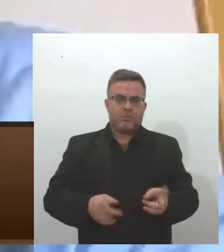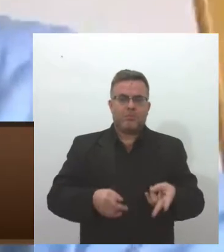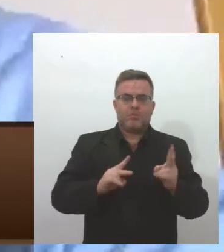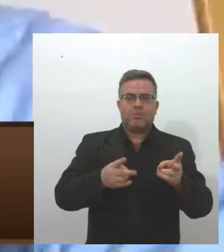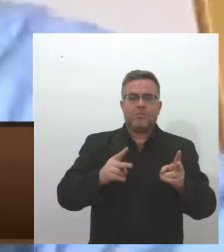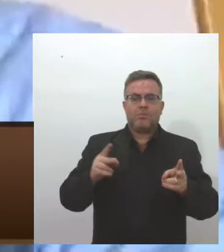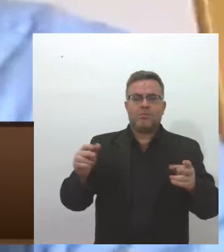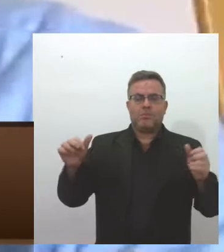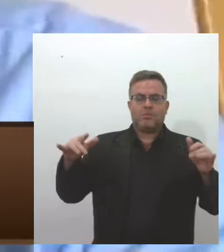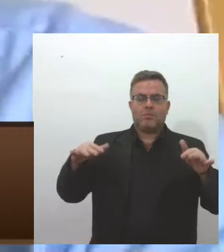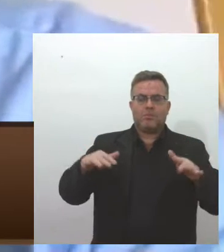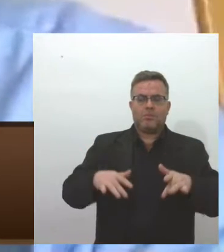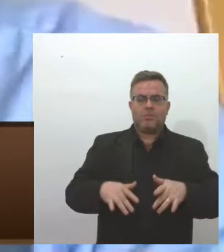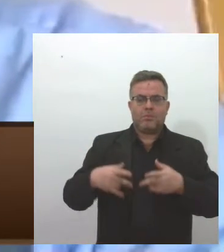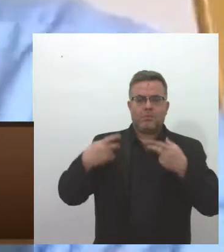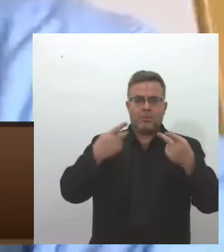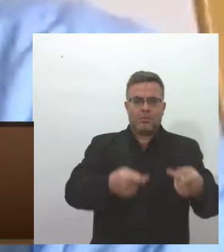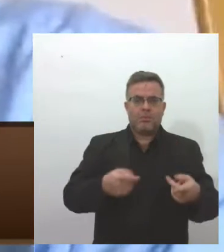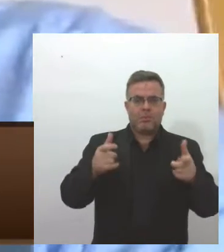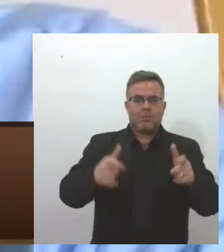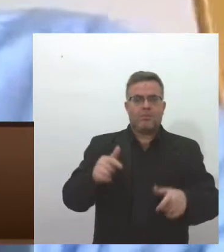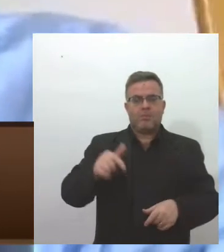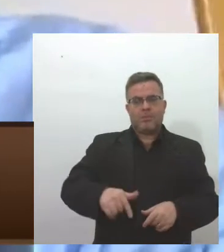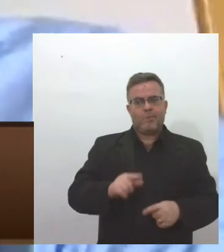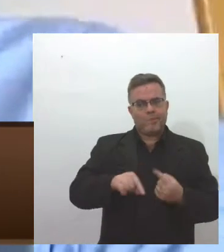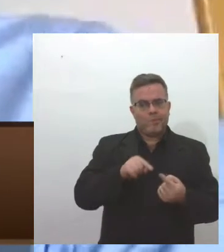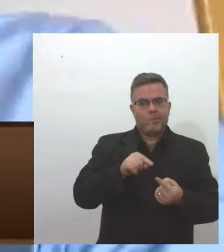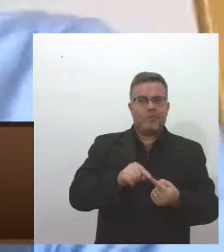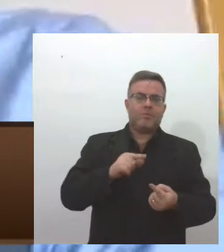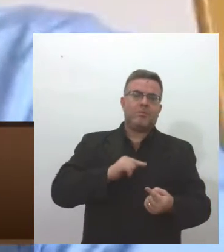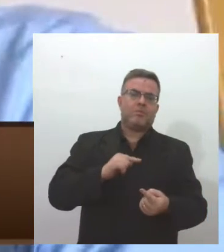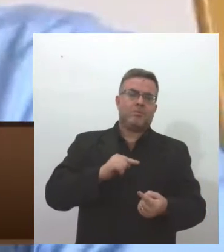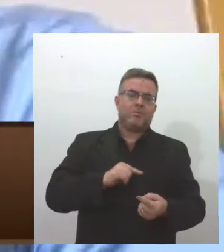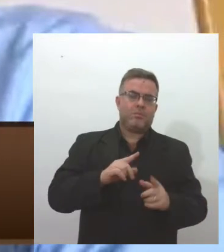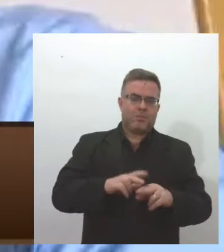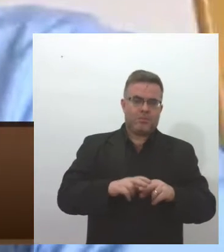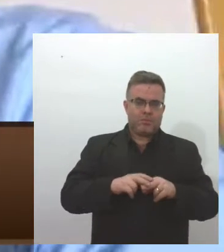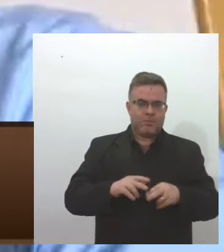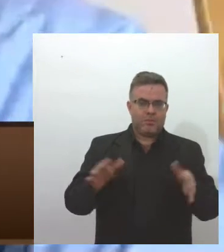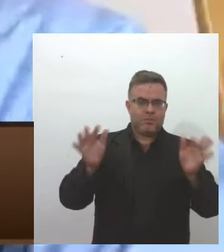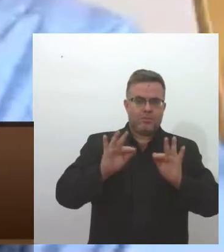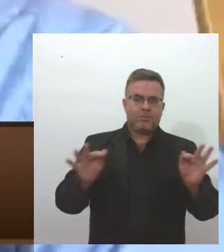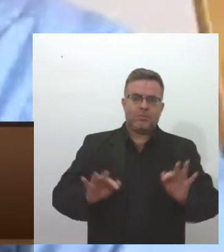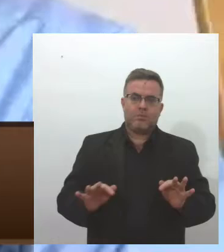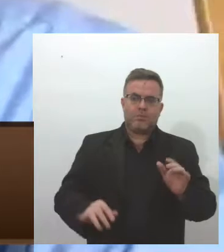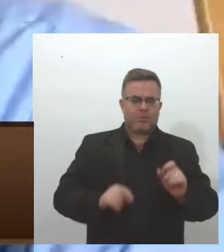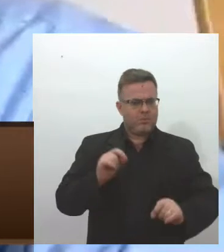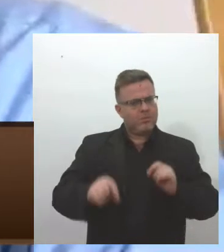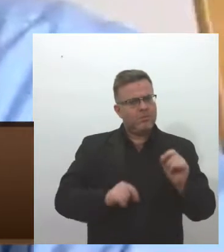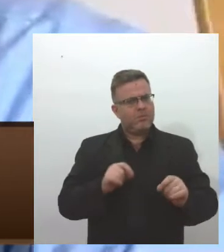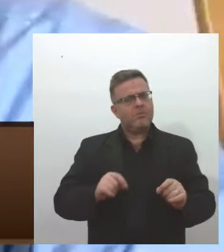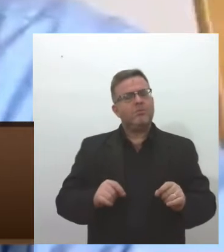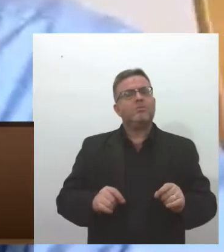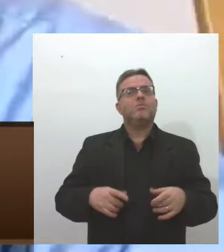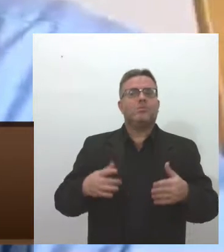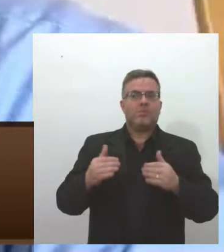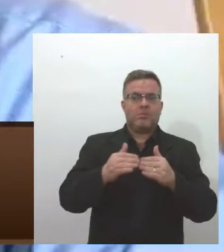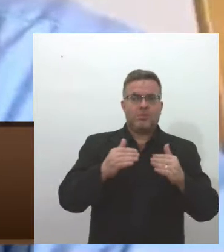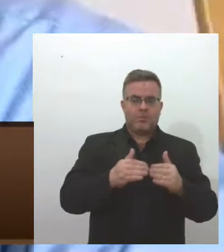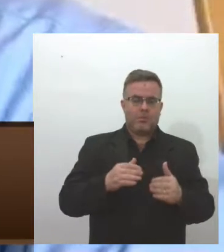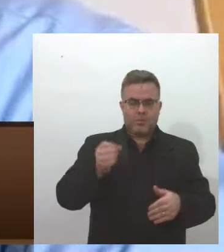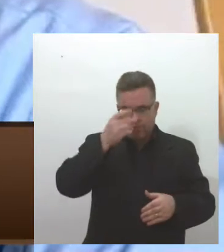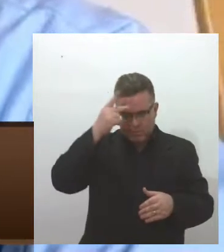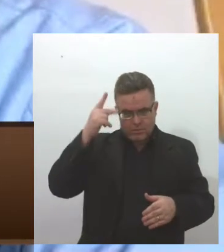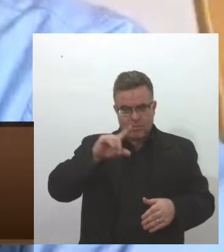pessoas de visitarem o nosso destino. Eu fiquei muito feliz hoje, porque a Prefeitura de Aracaju, o